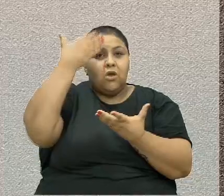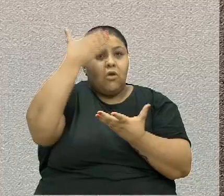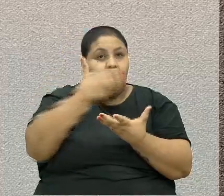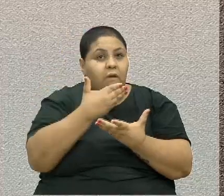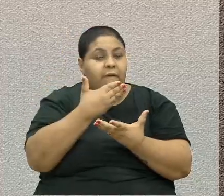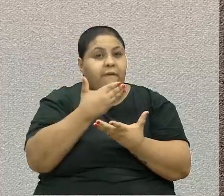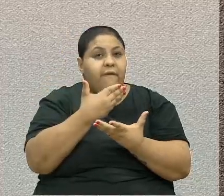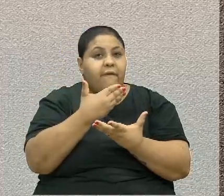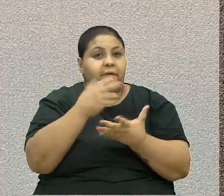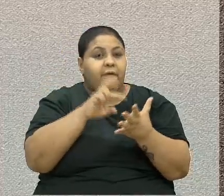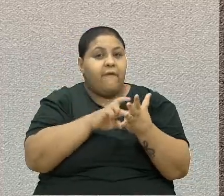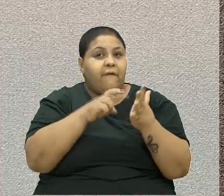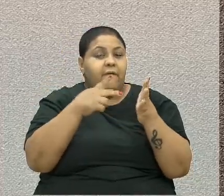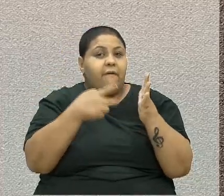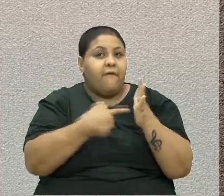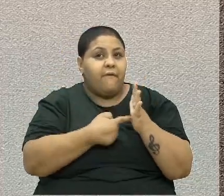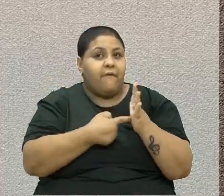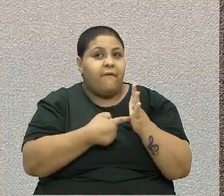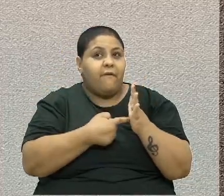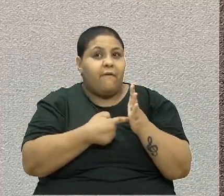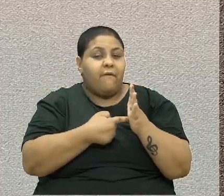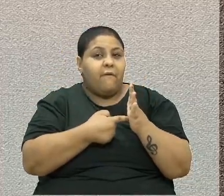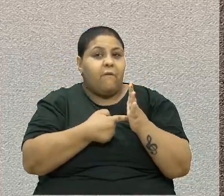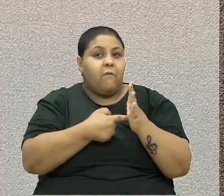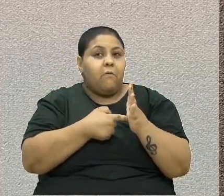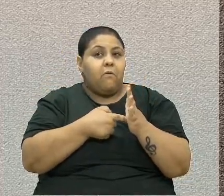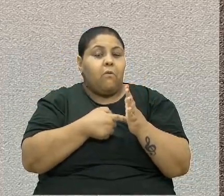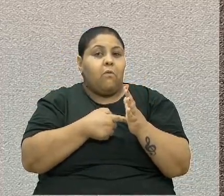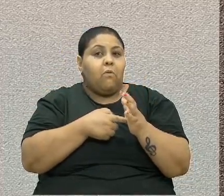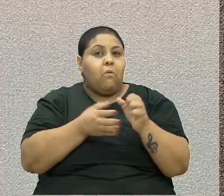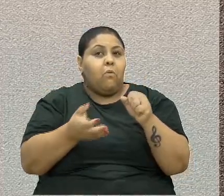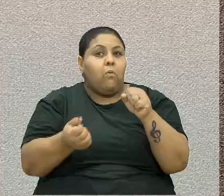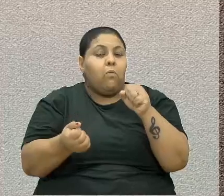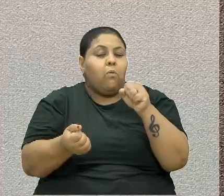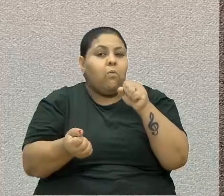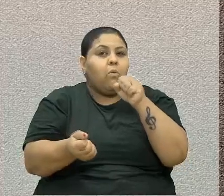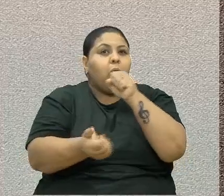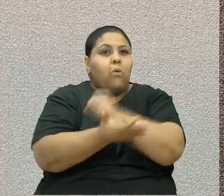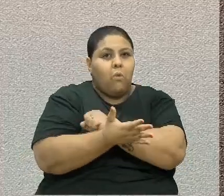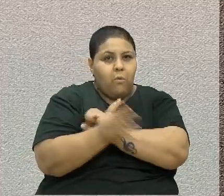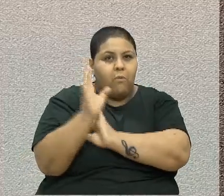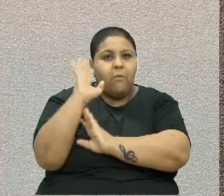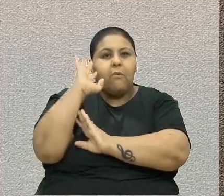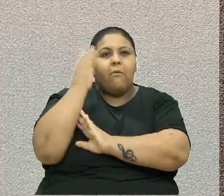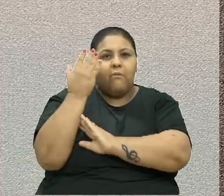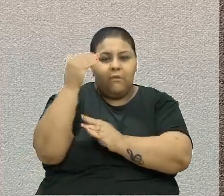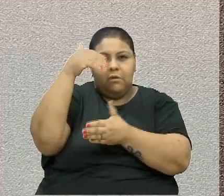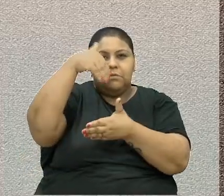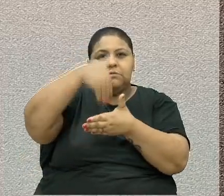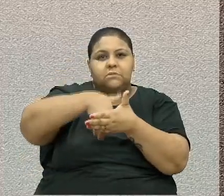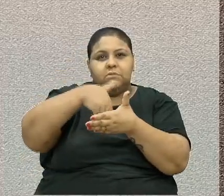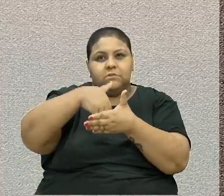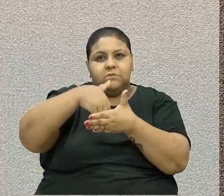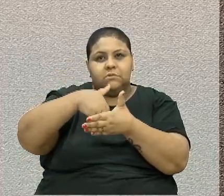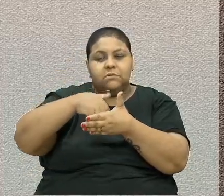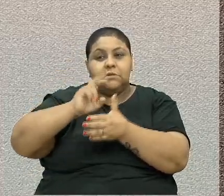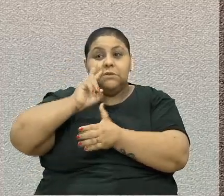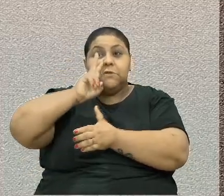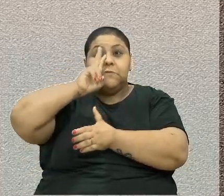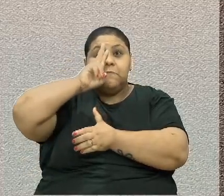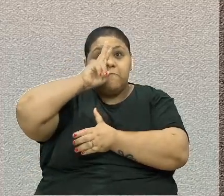um suposto golpe que estaria sendo tramado dentro ainda das Forças